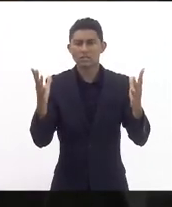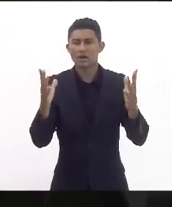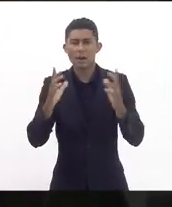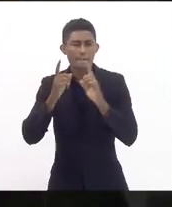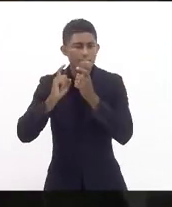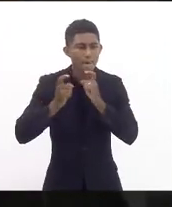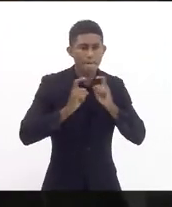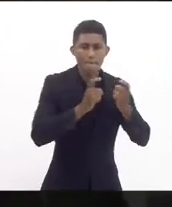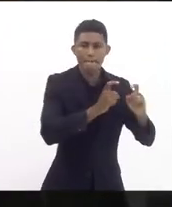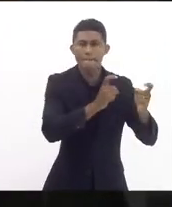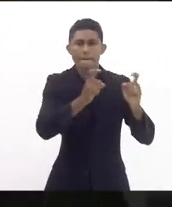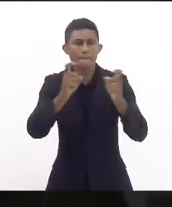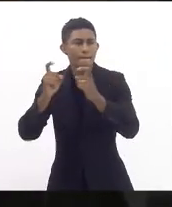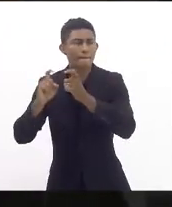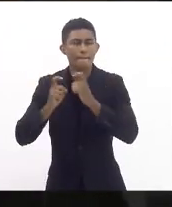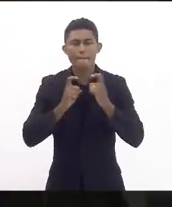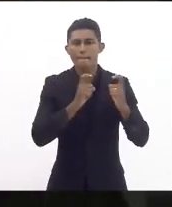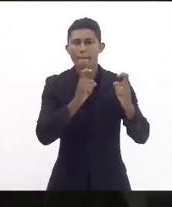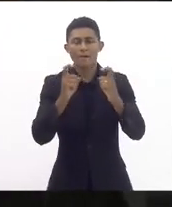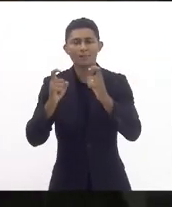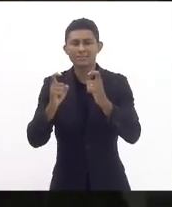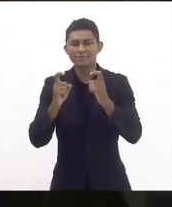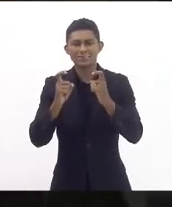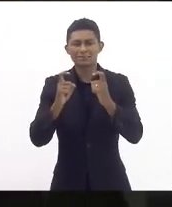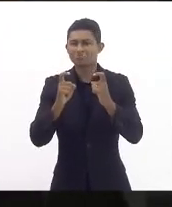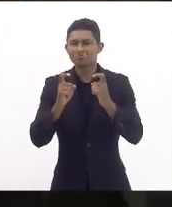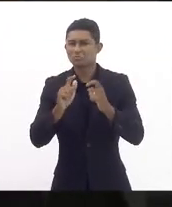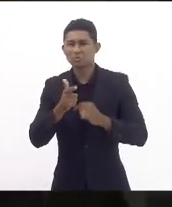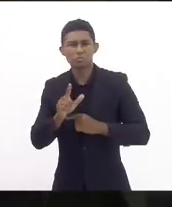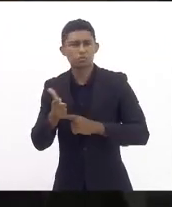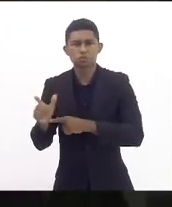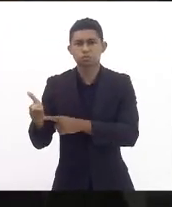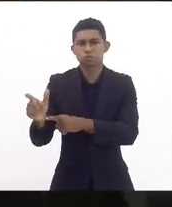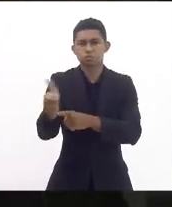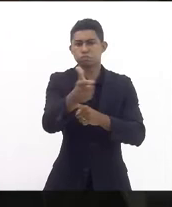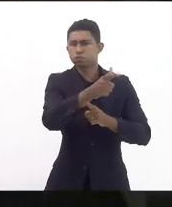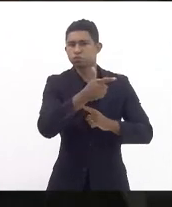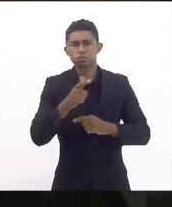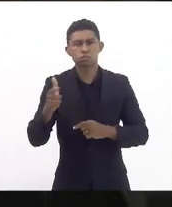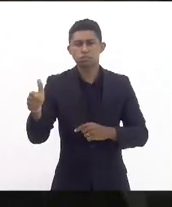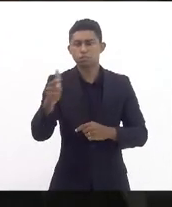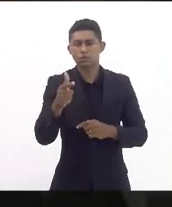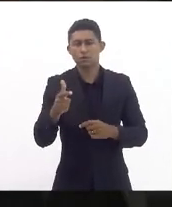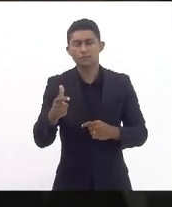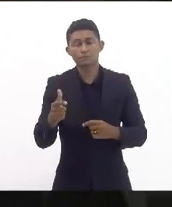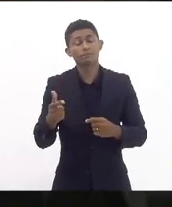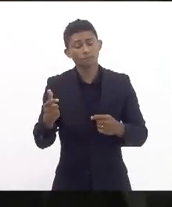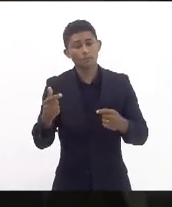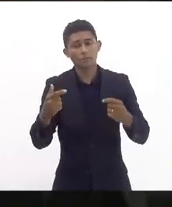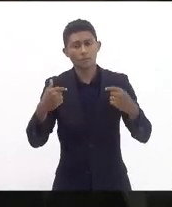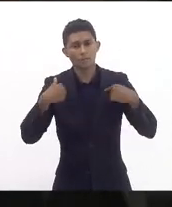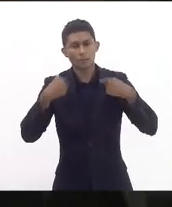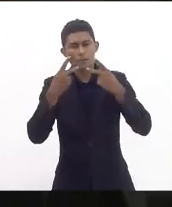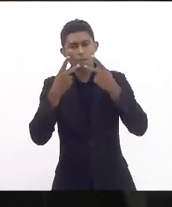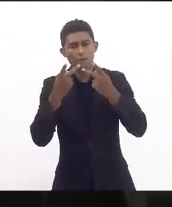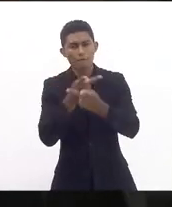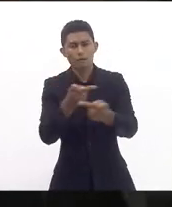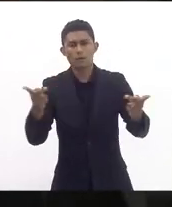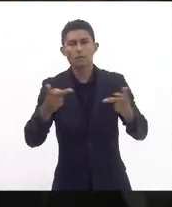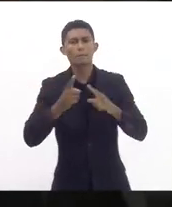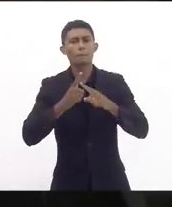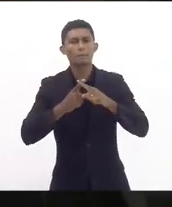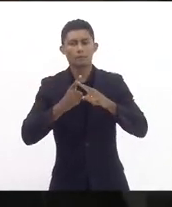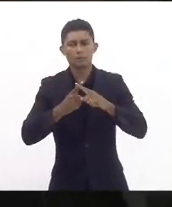de negociação intensas Deixa de existir e eu tô dizendo isso porque